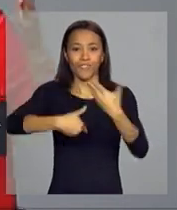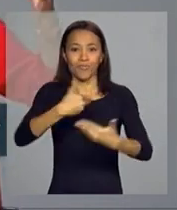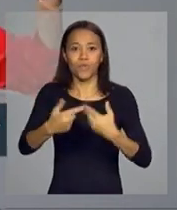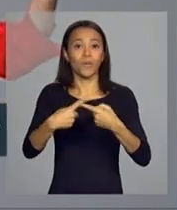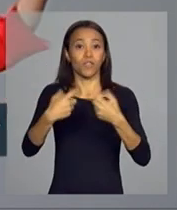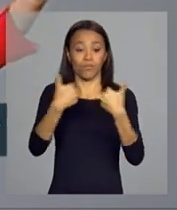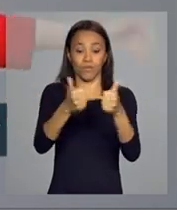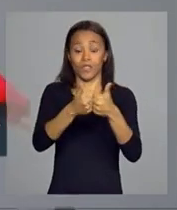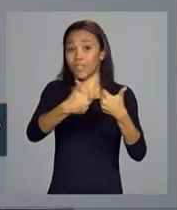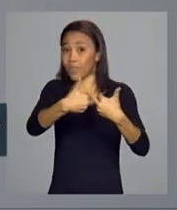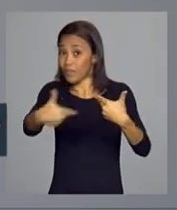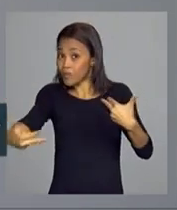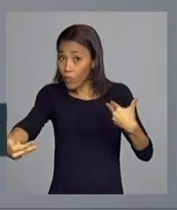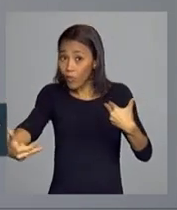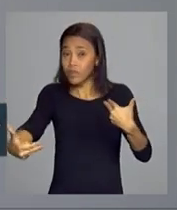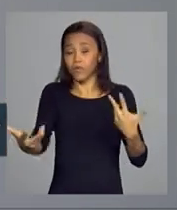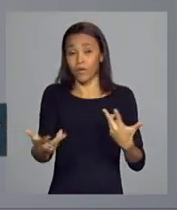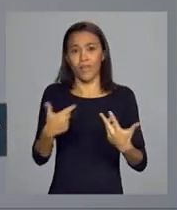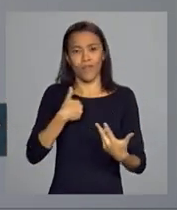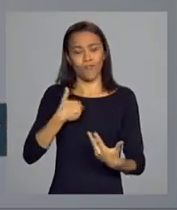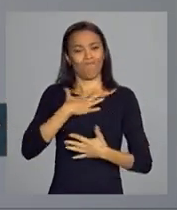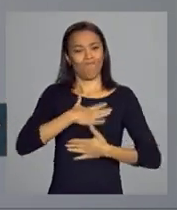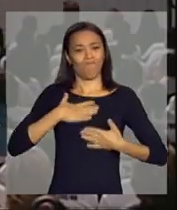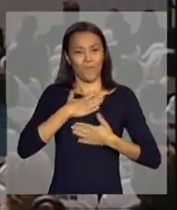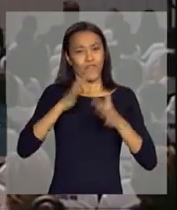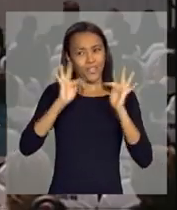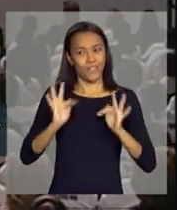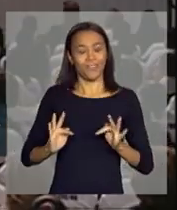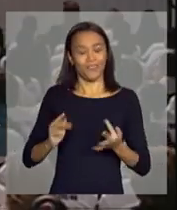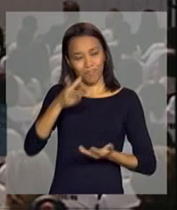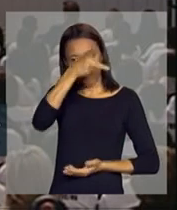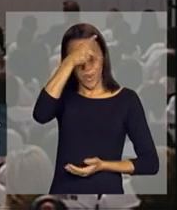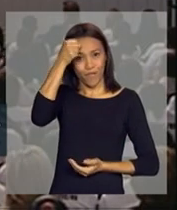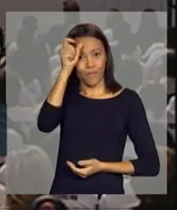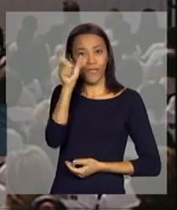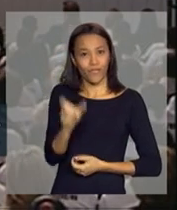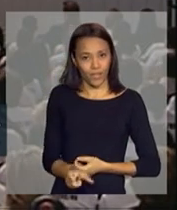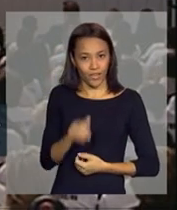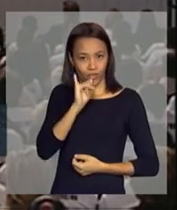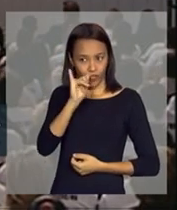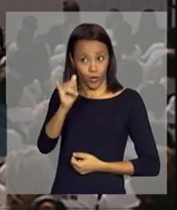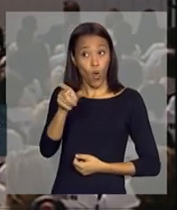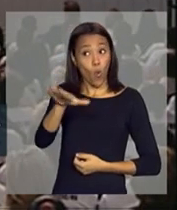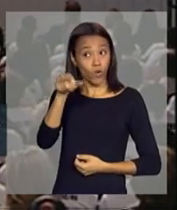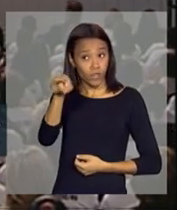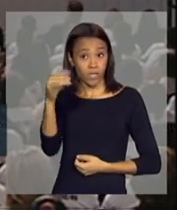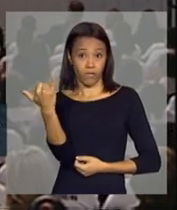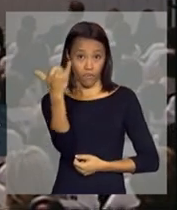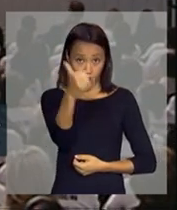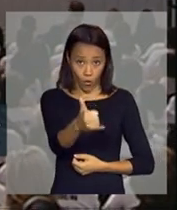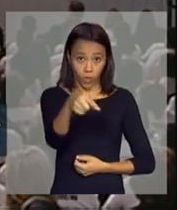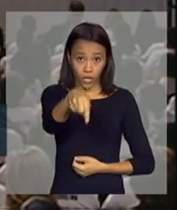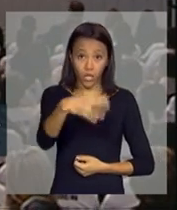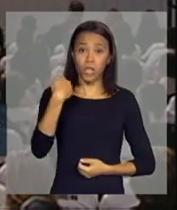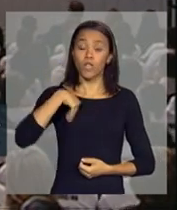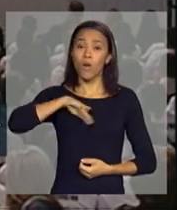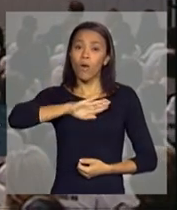transporte. Eu fico muito feliz, prefeito, quando o senhor fala que aqui